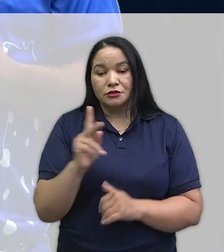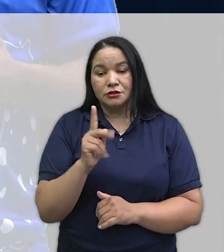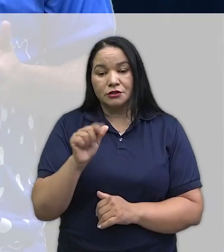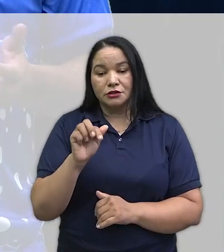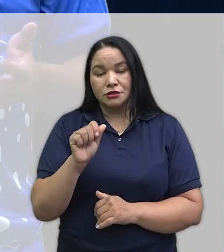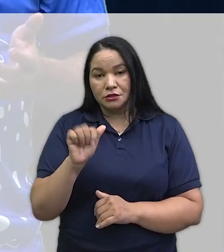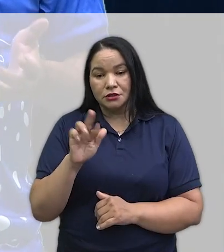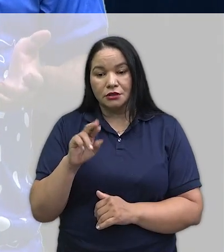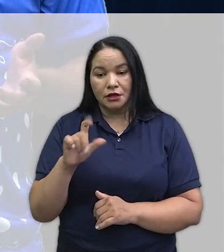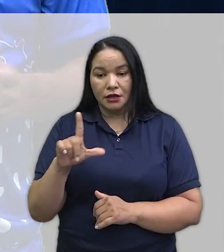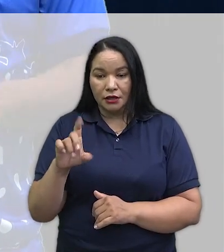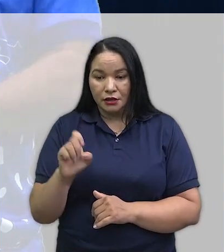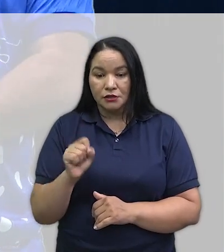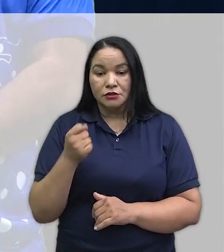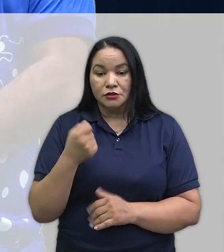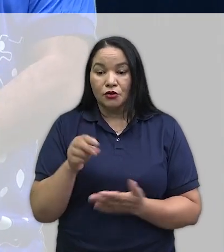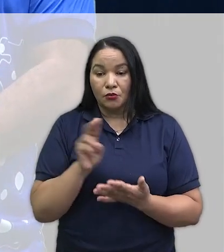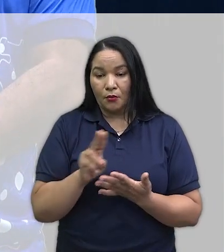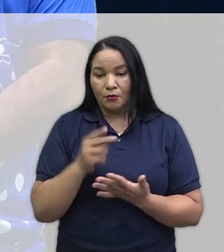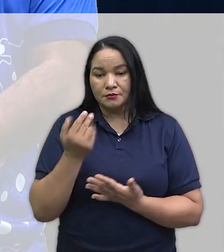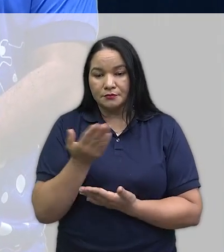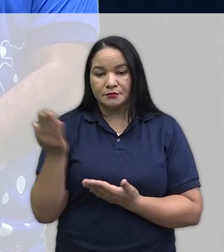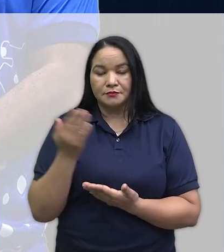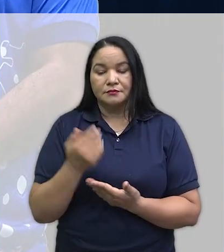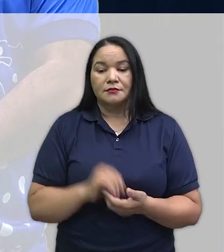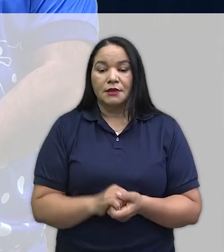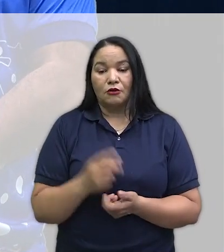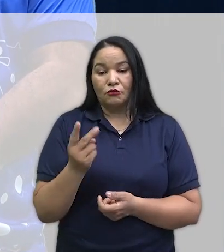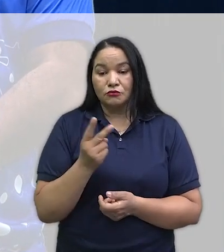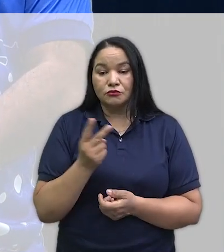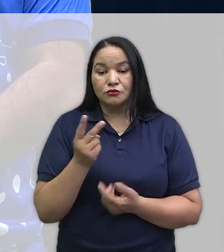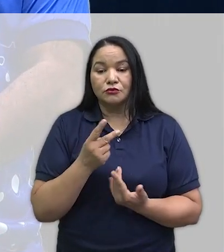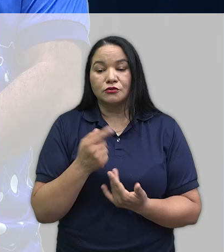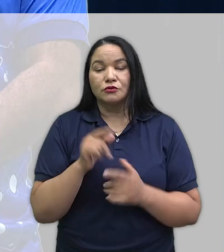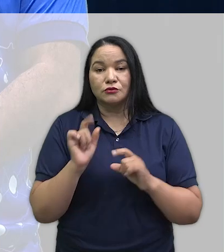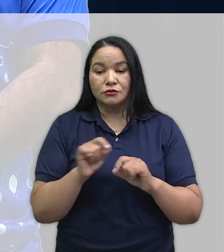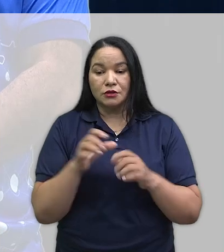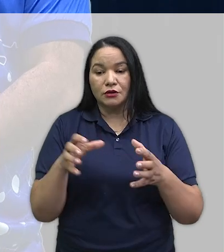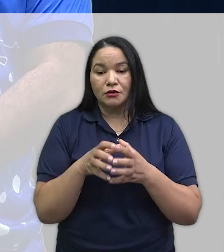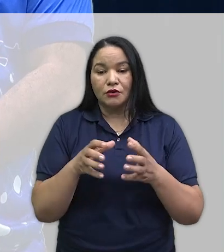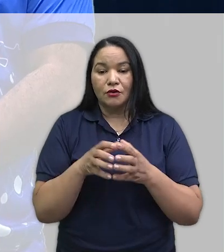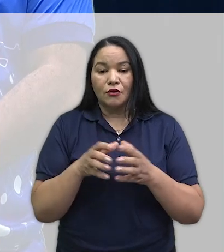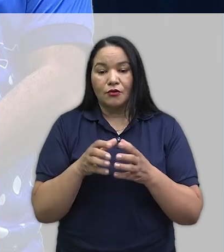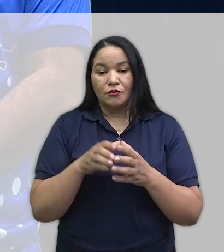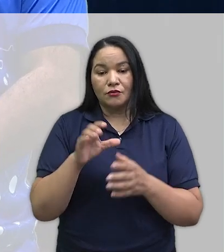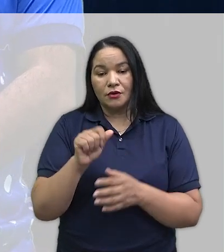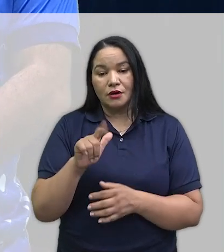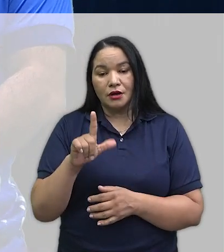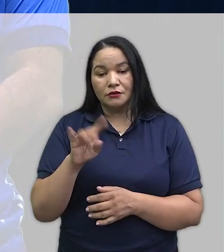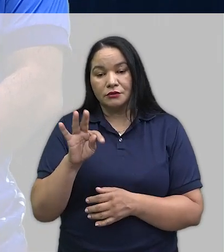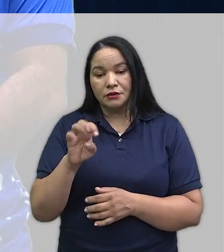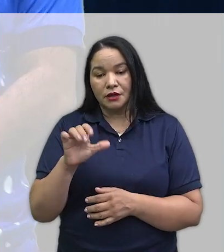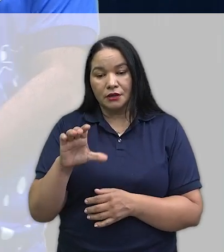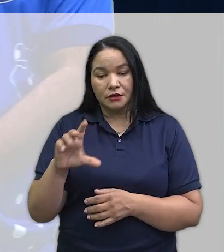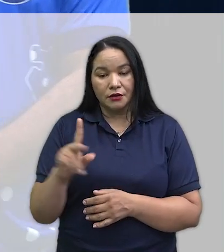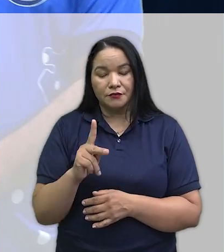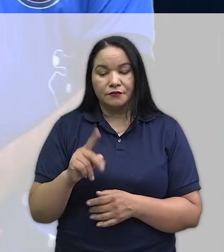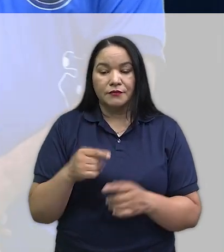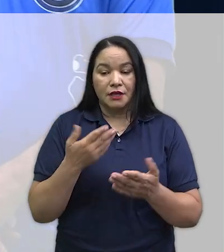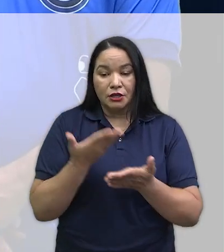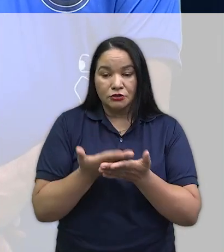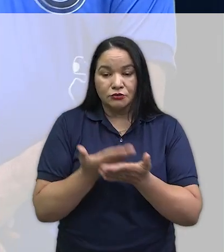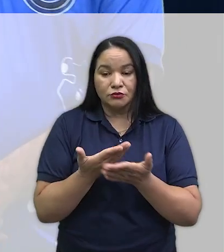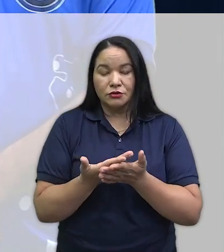Richter e Benno Gutenberg, tá? Ambos membros do California Institute of Technology, em Caltech,